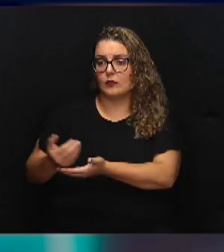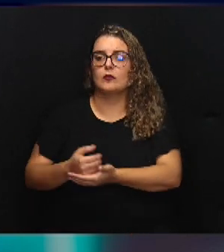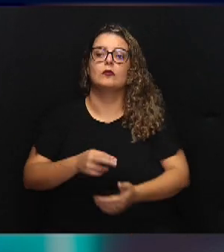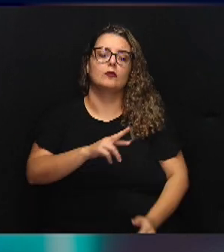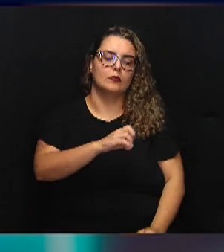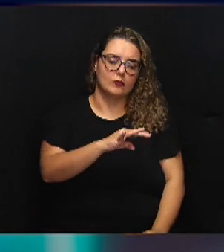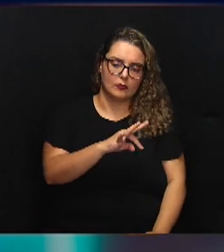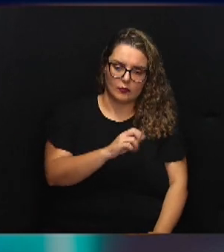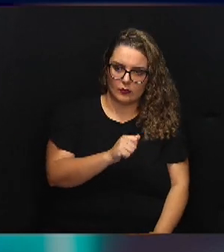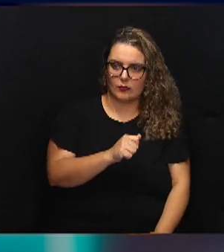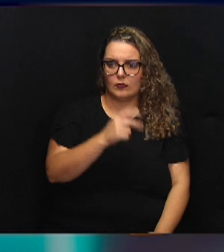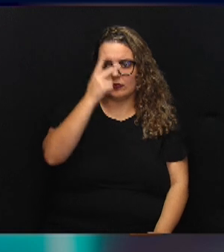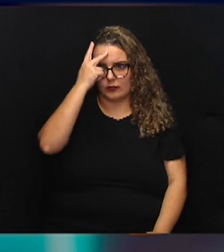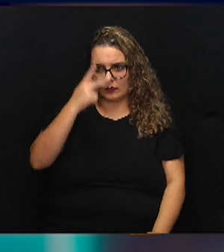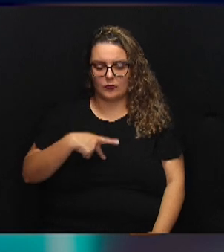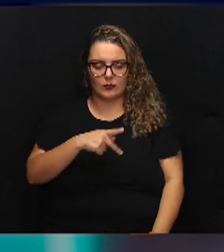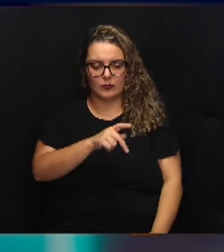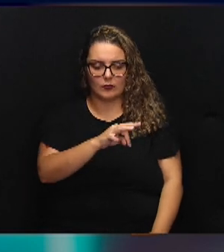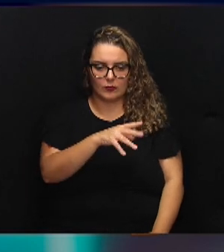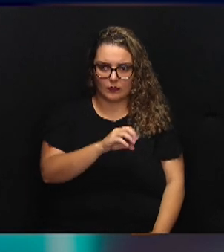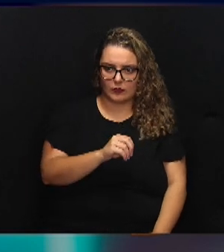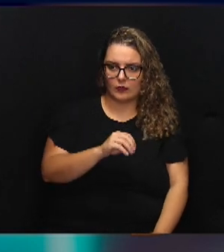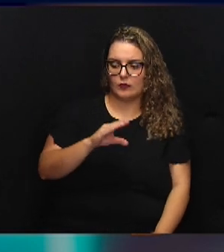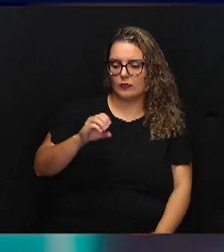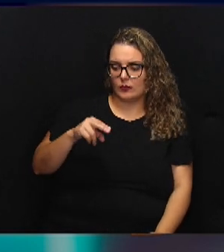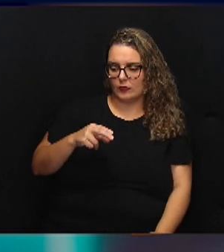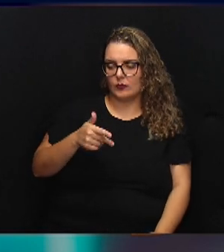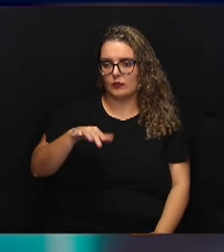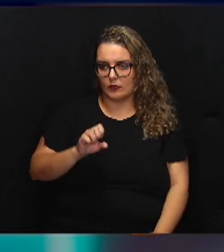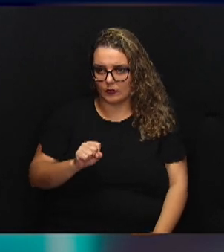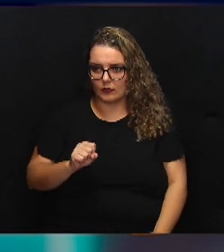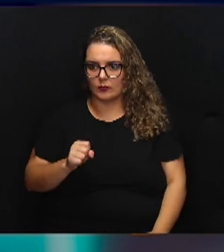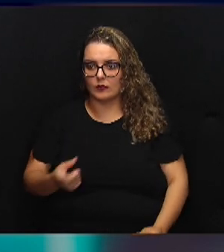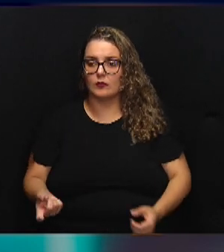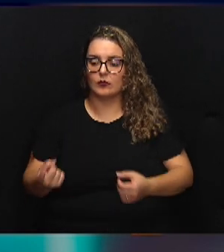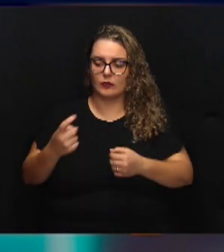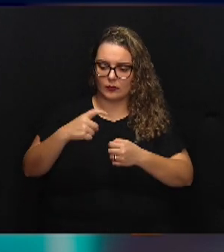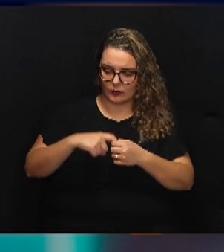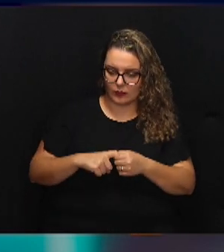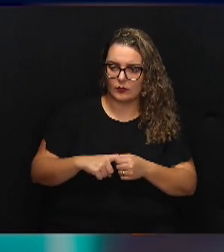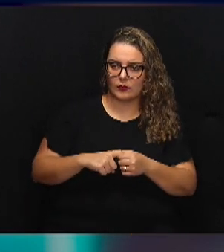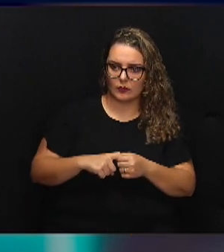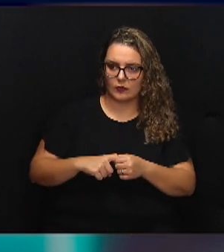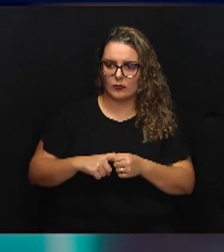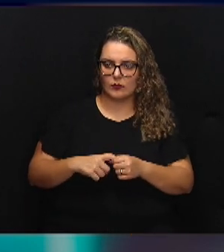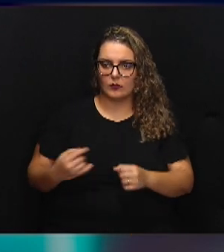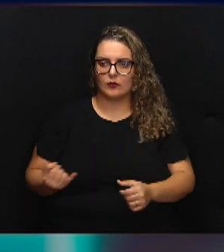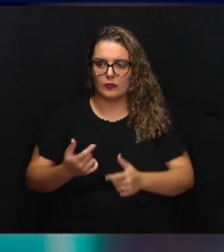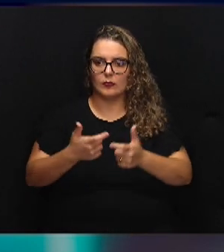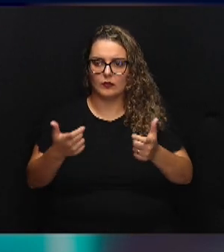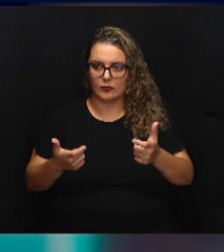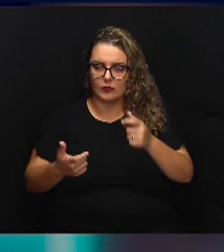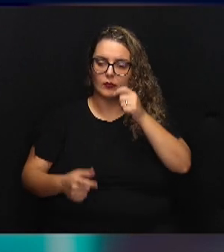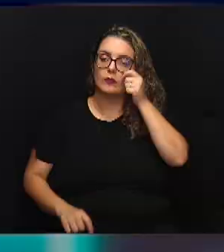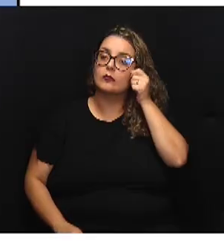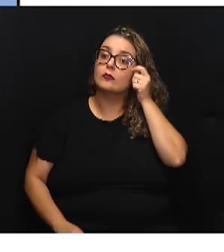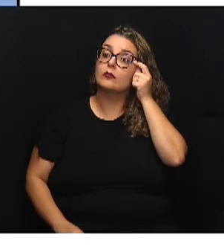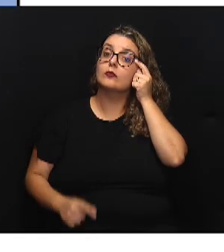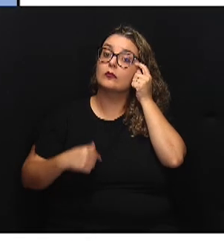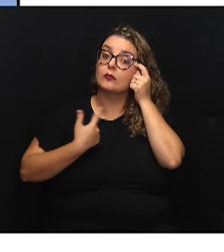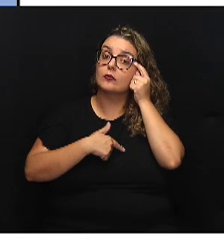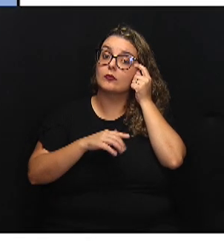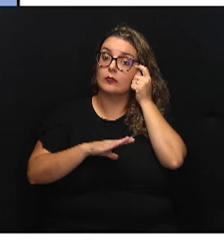é o pátio, concessões que a INDEC tem. Então esse valor volta de maneira significativa e maior também para a nossa cidade,